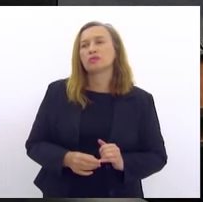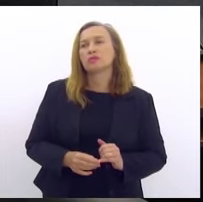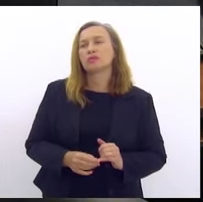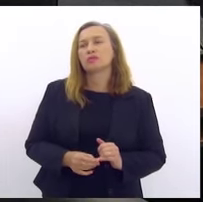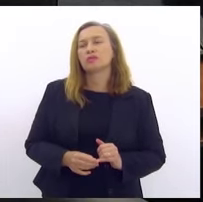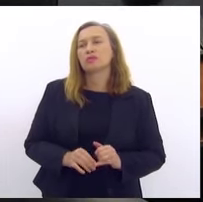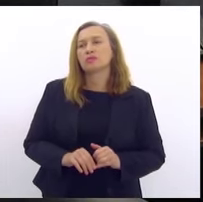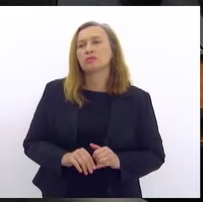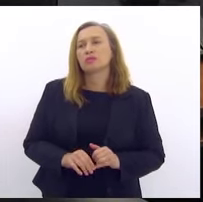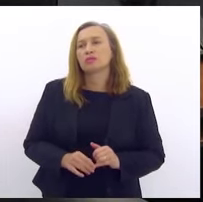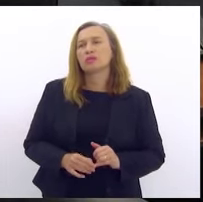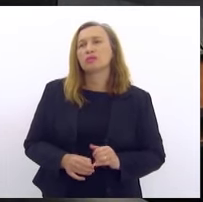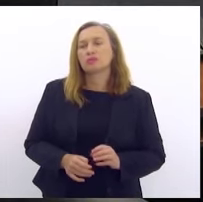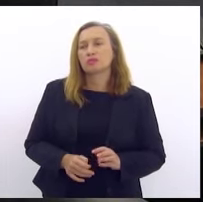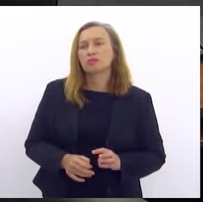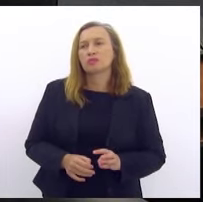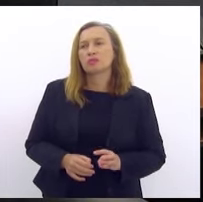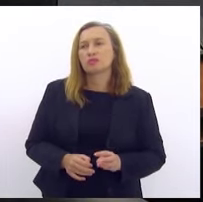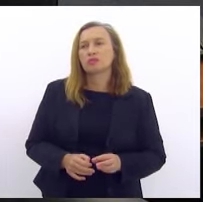Foi derrubado o veto.